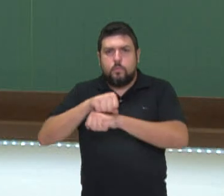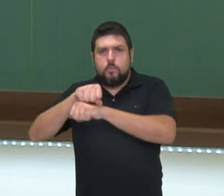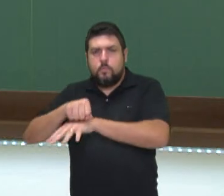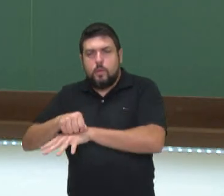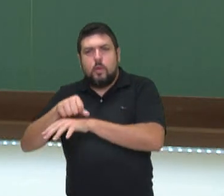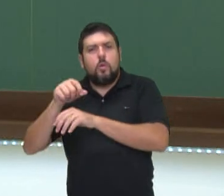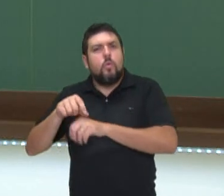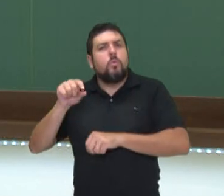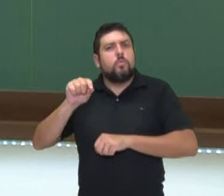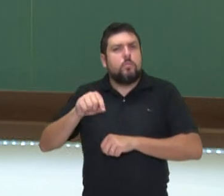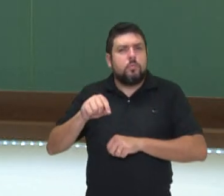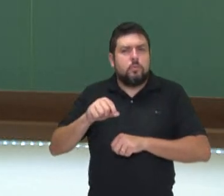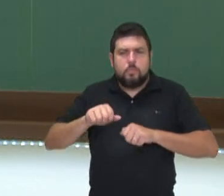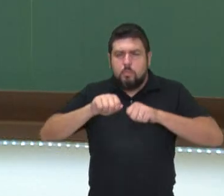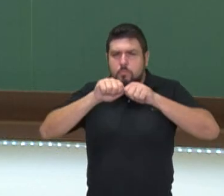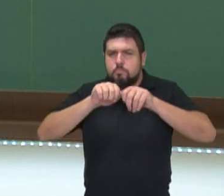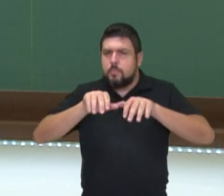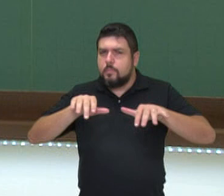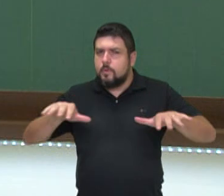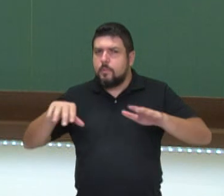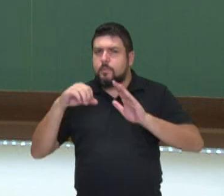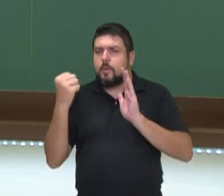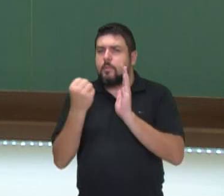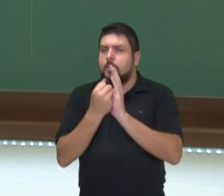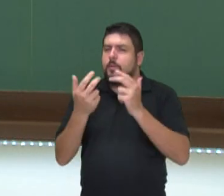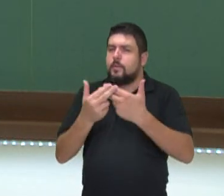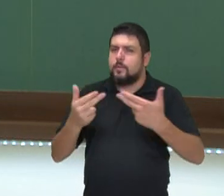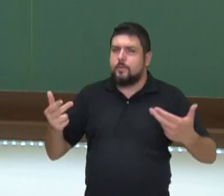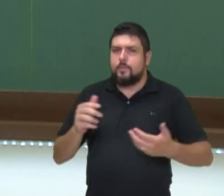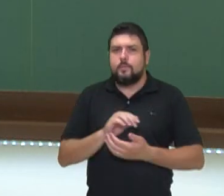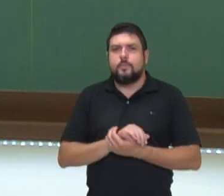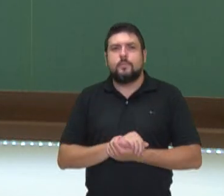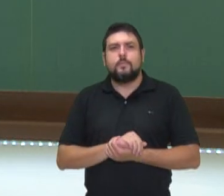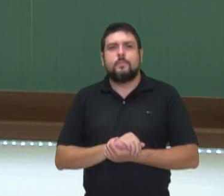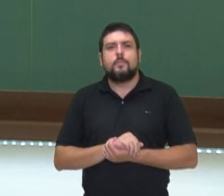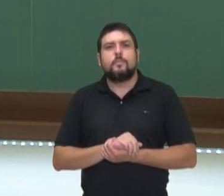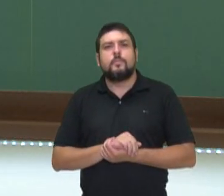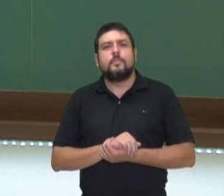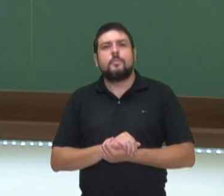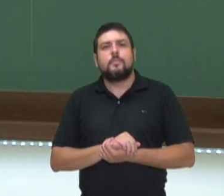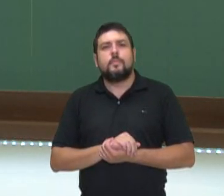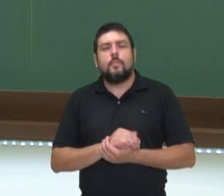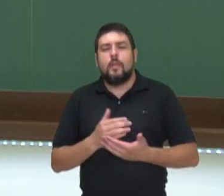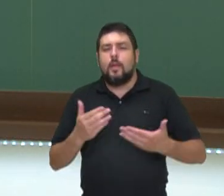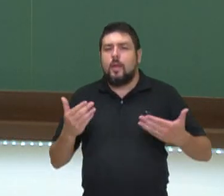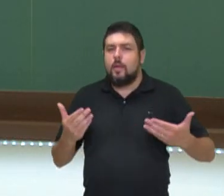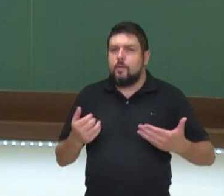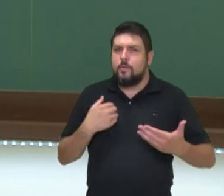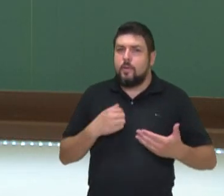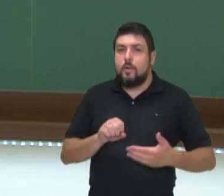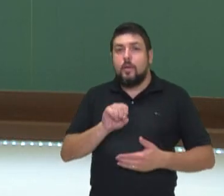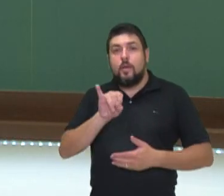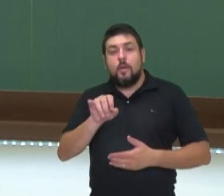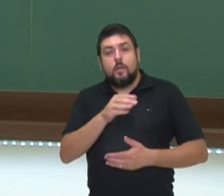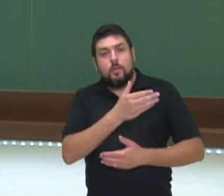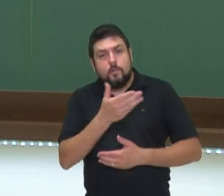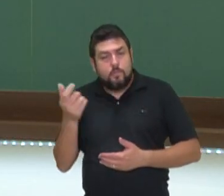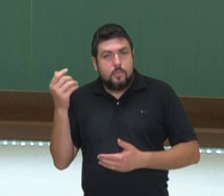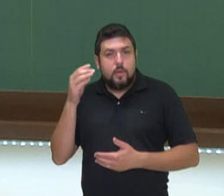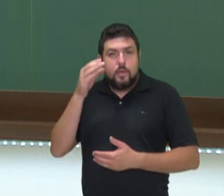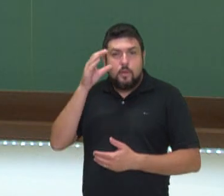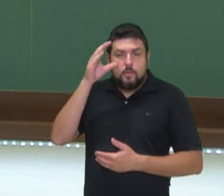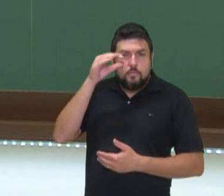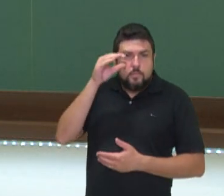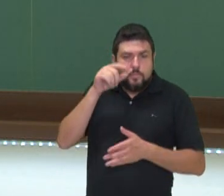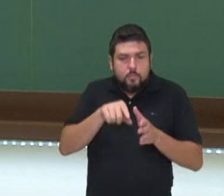de marketing, que a gente conversou um pouquinho. Agora eu deixei dois endereços, se vocês quiserem saber mais sobre